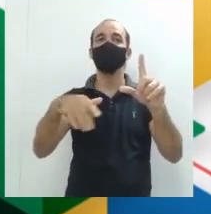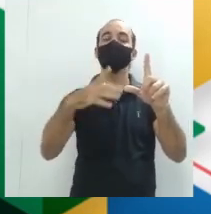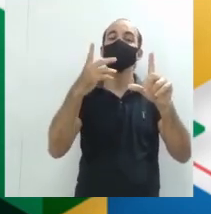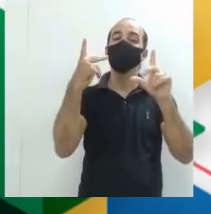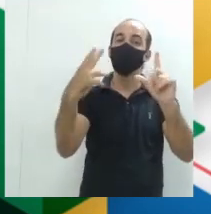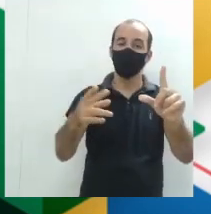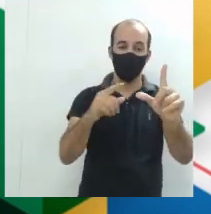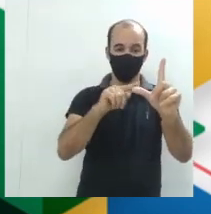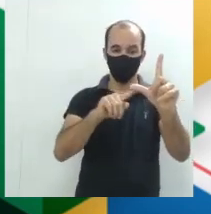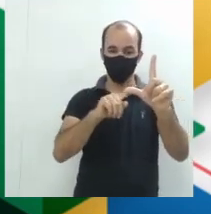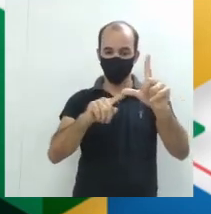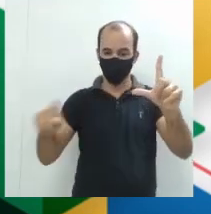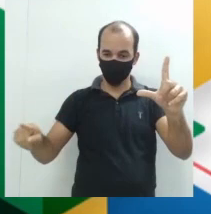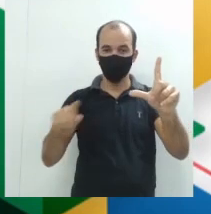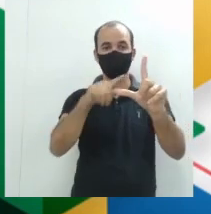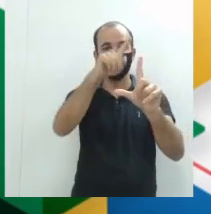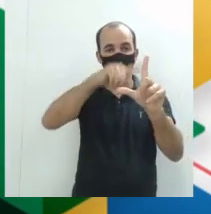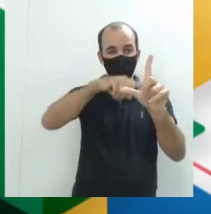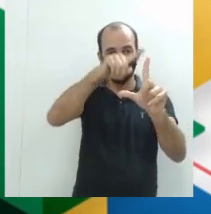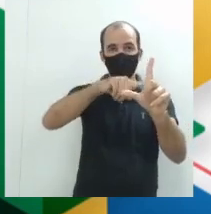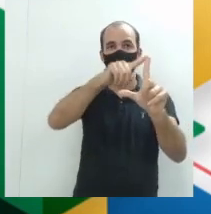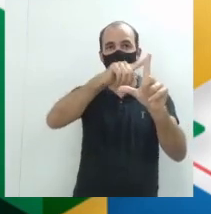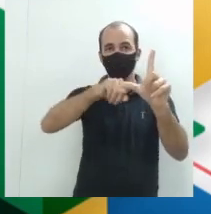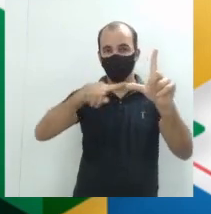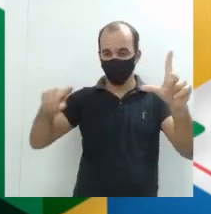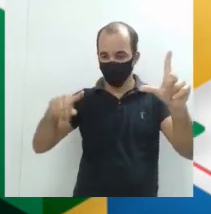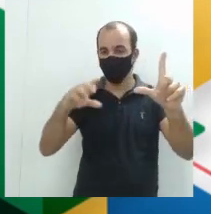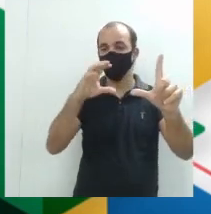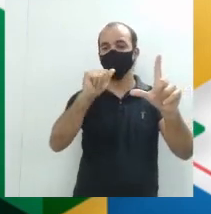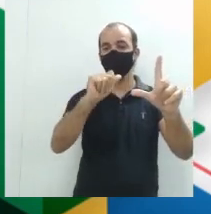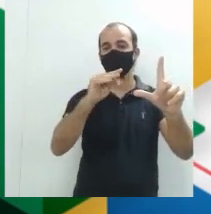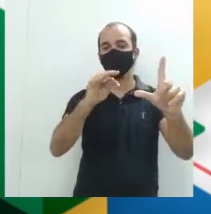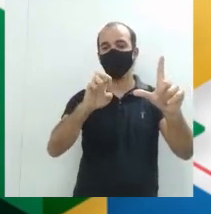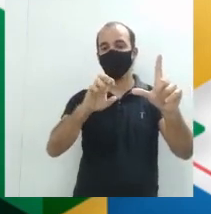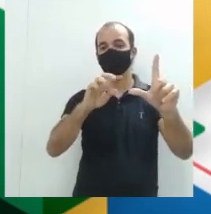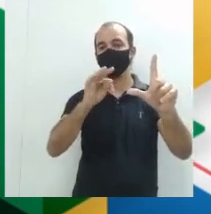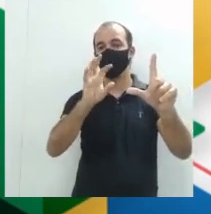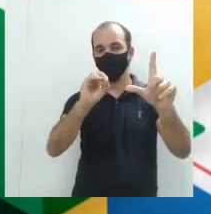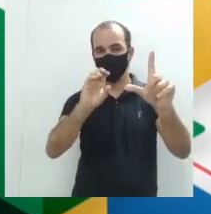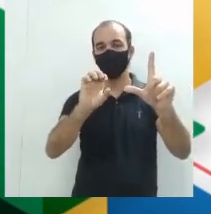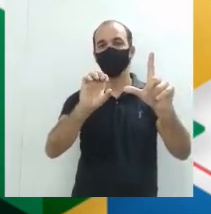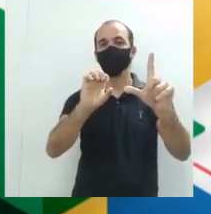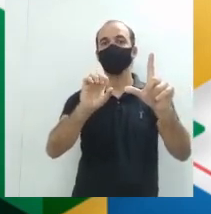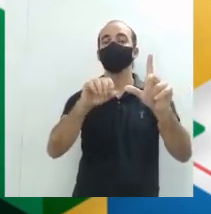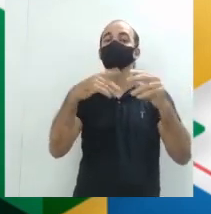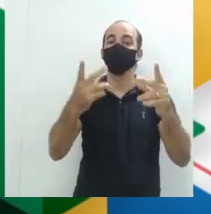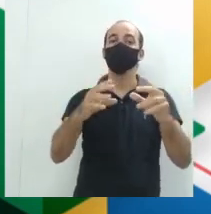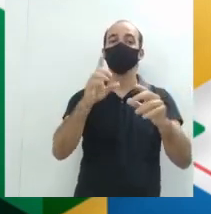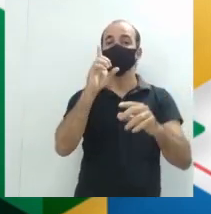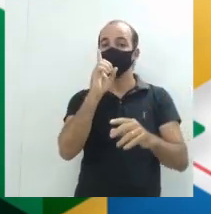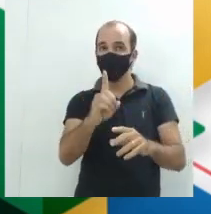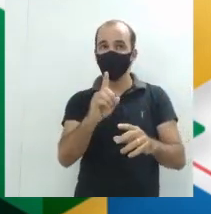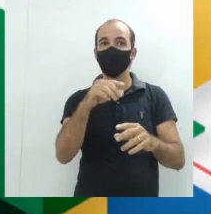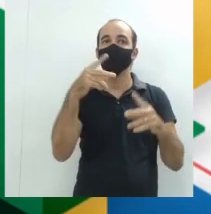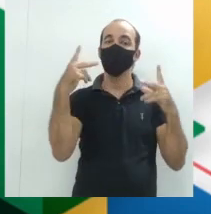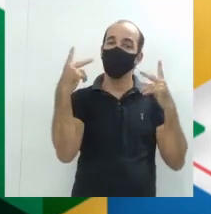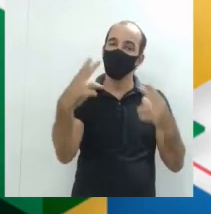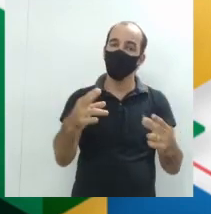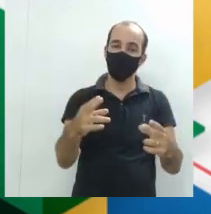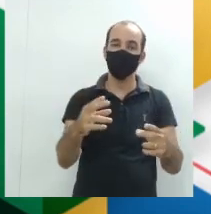meu povo, olha na figura, para sair de casa e chegar até o colégio,